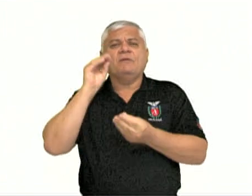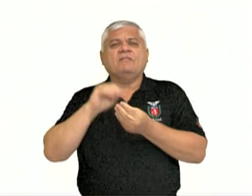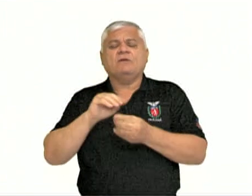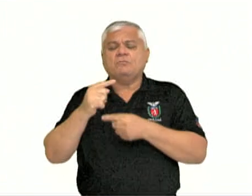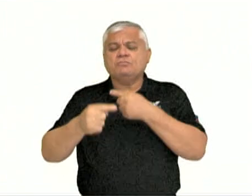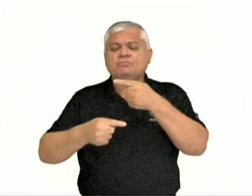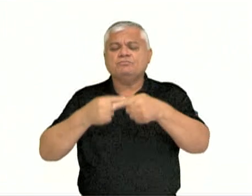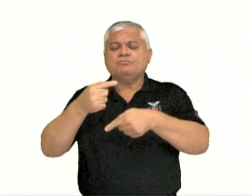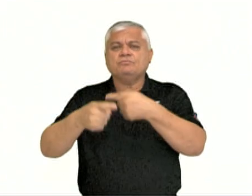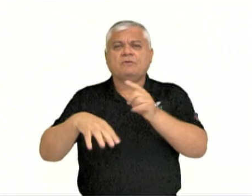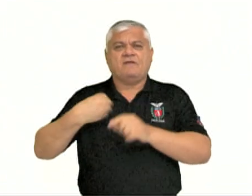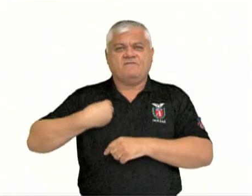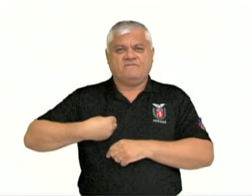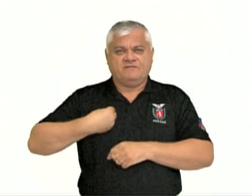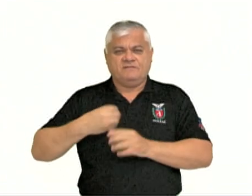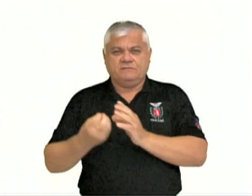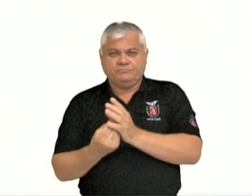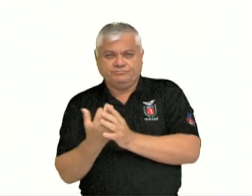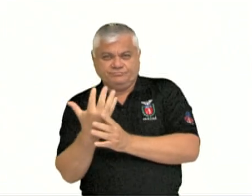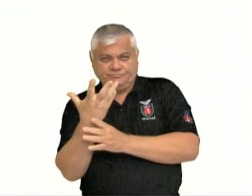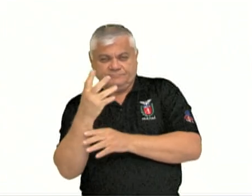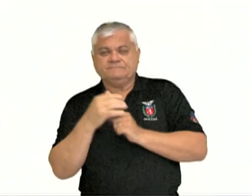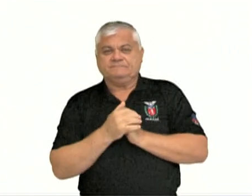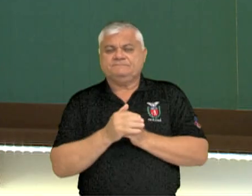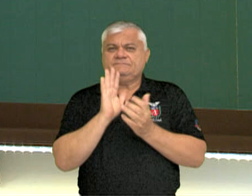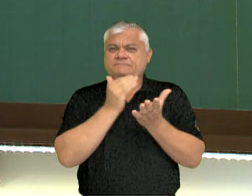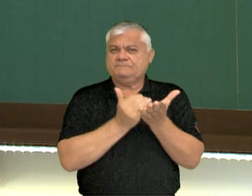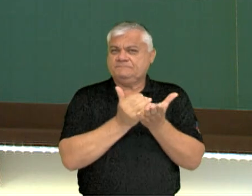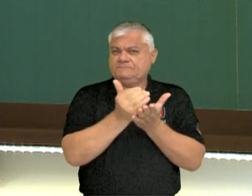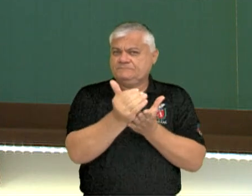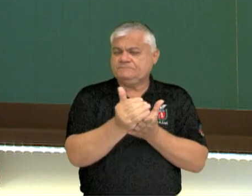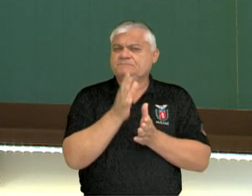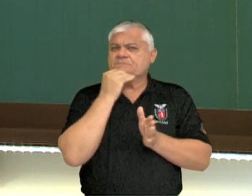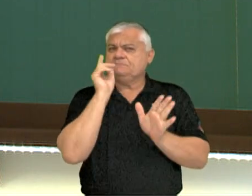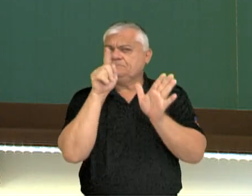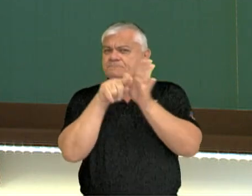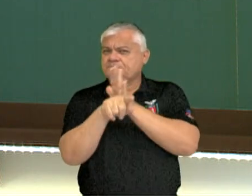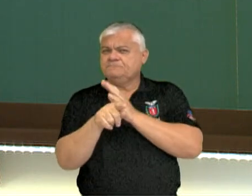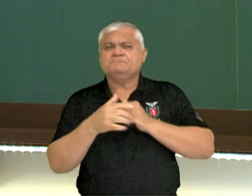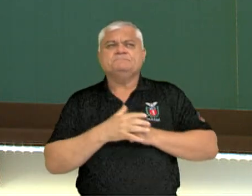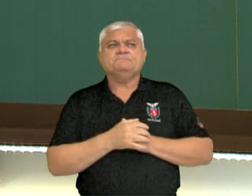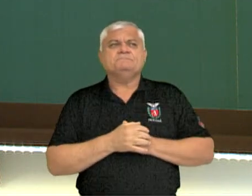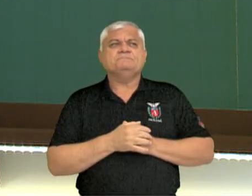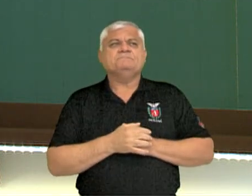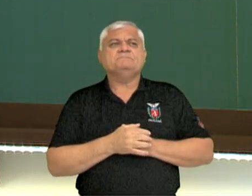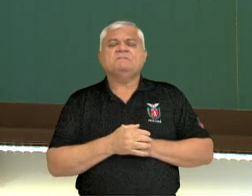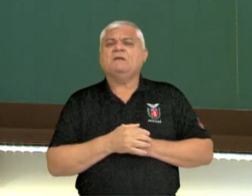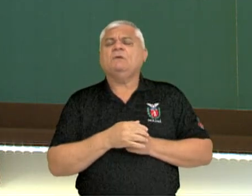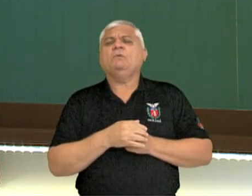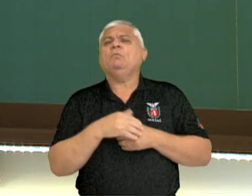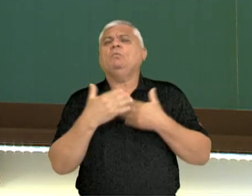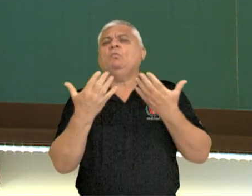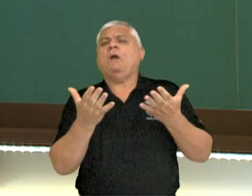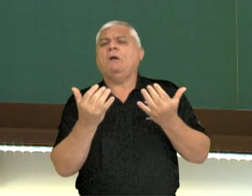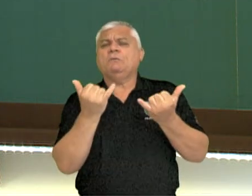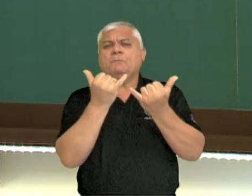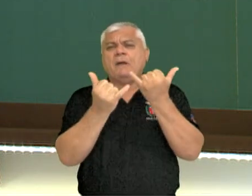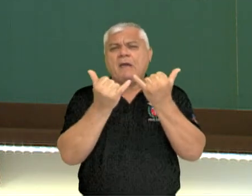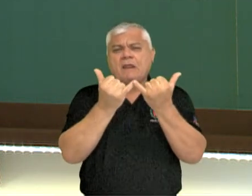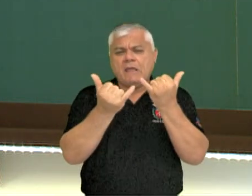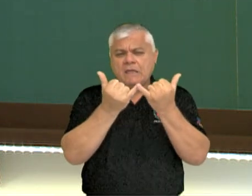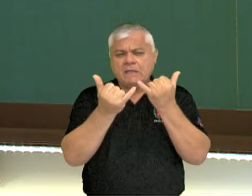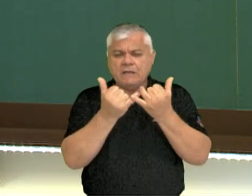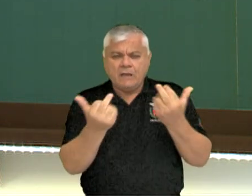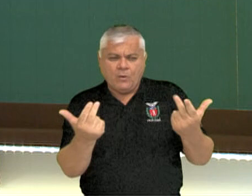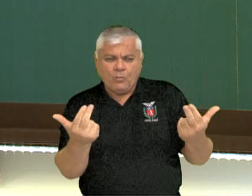vida delas. Vamos iniciar, então, com um questionamento que fala quais são as semelhanças e